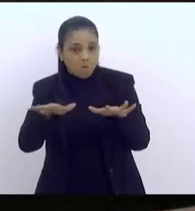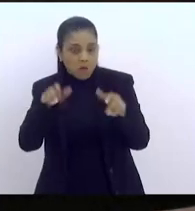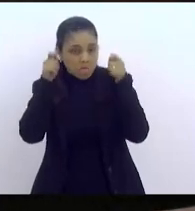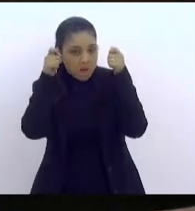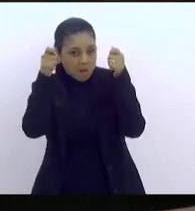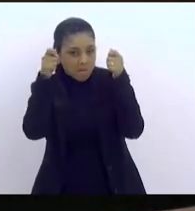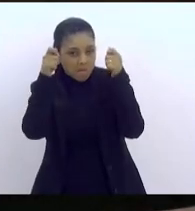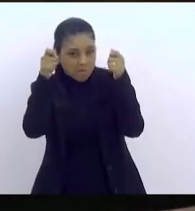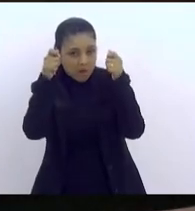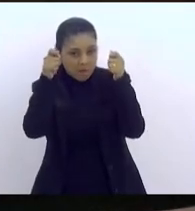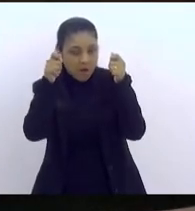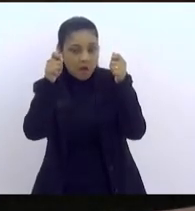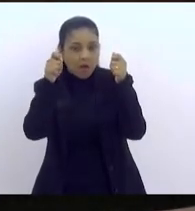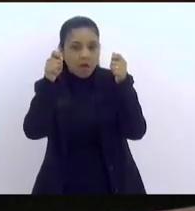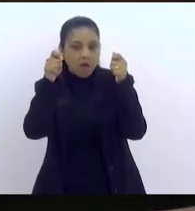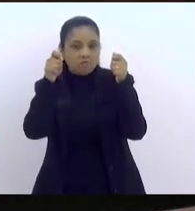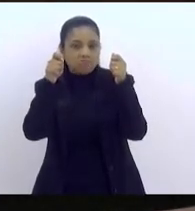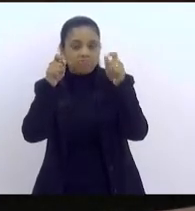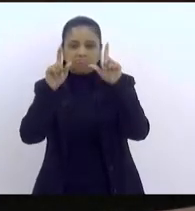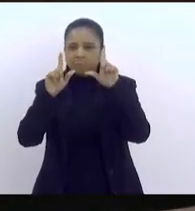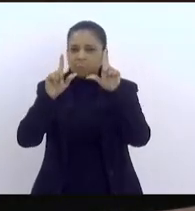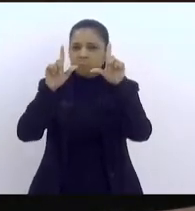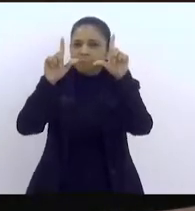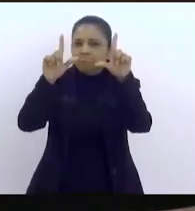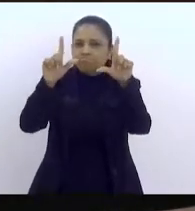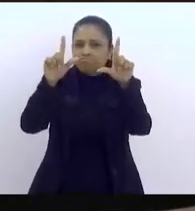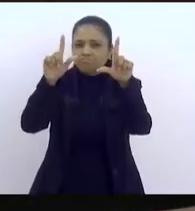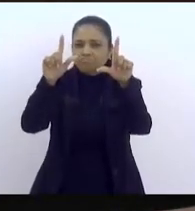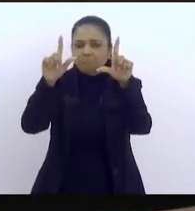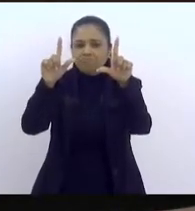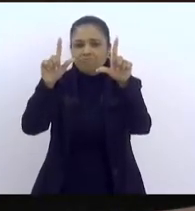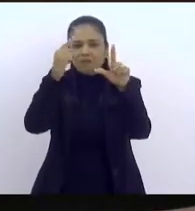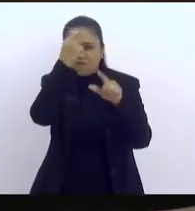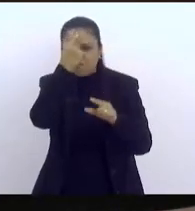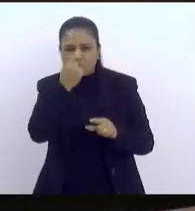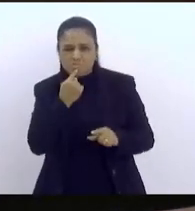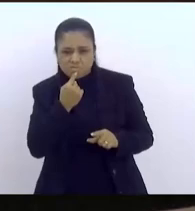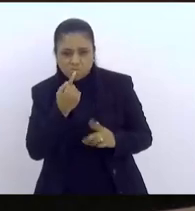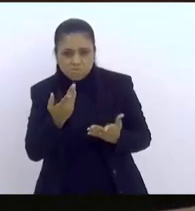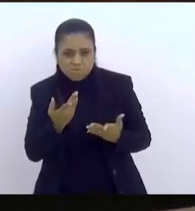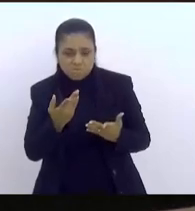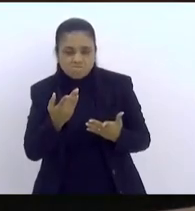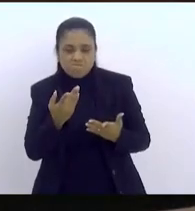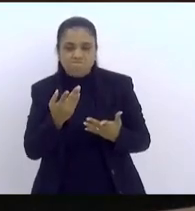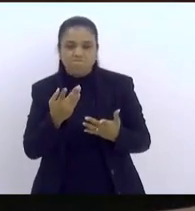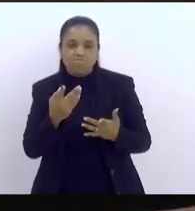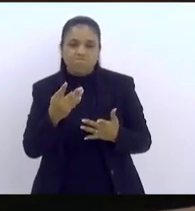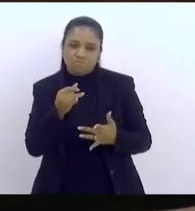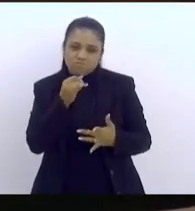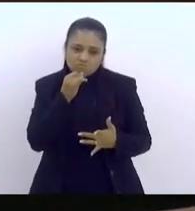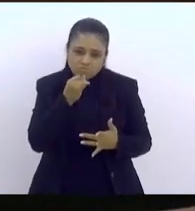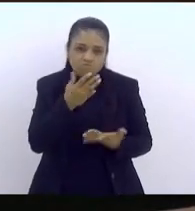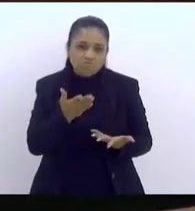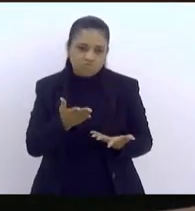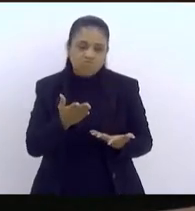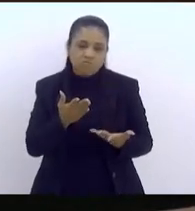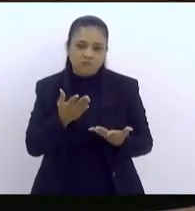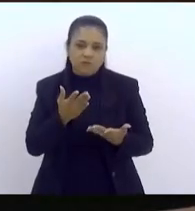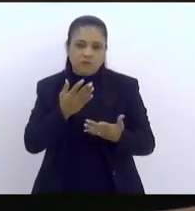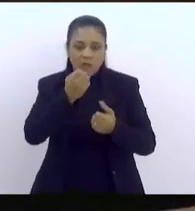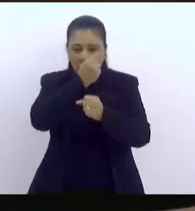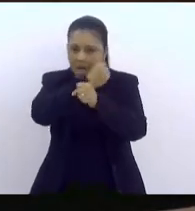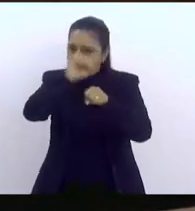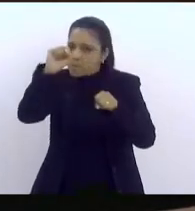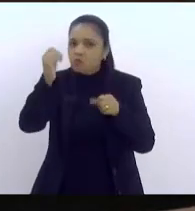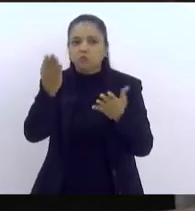realmente uma cena, no caso, que foi mostrada, uma cena deplorável, e dizer que essa cena é a posição de um